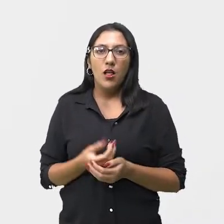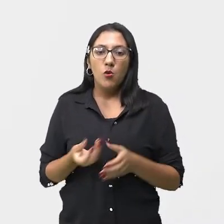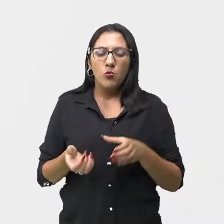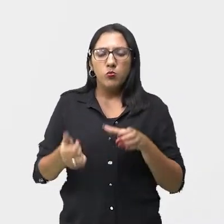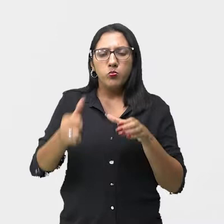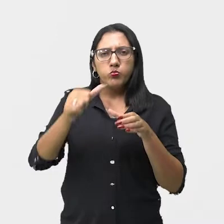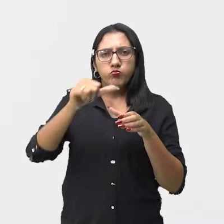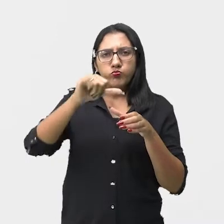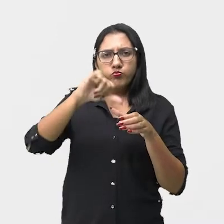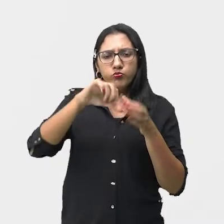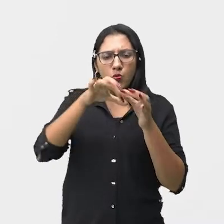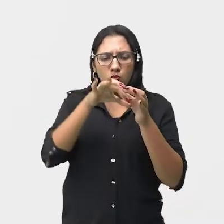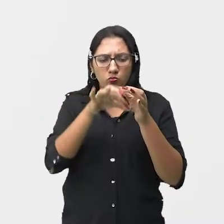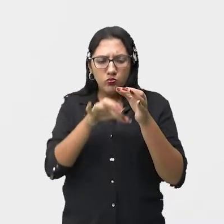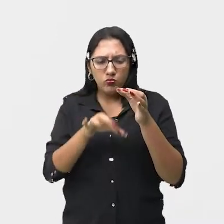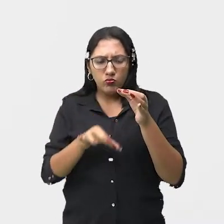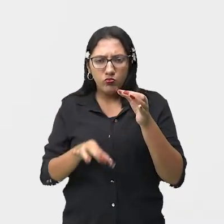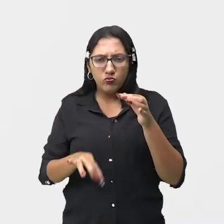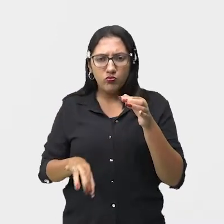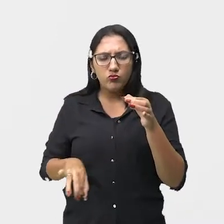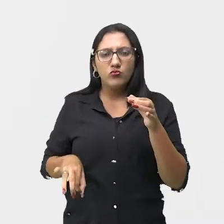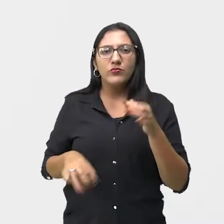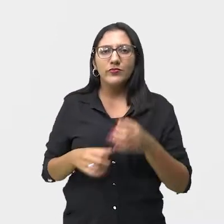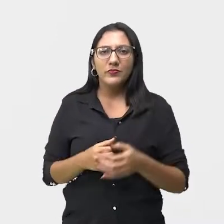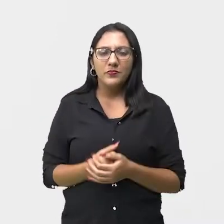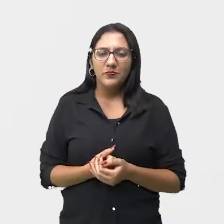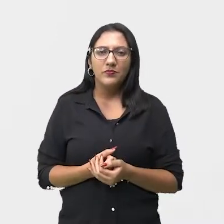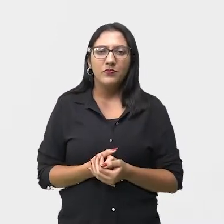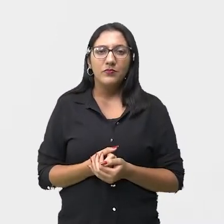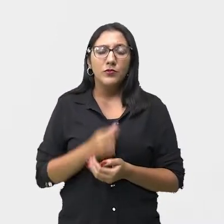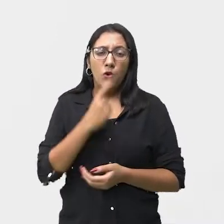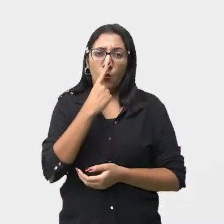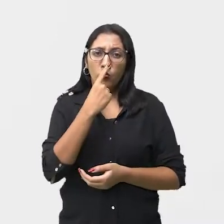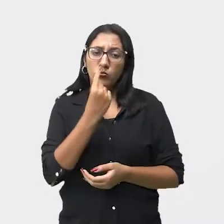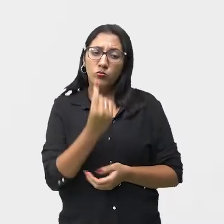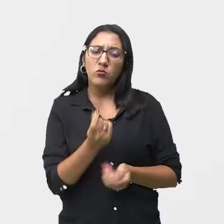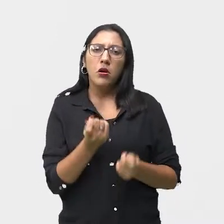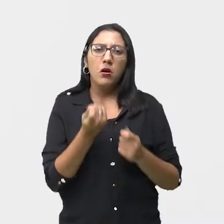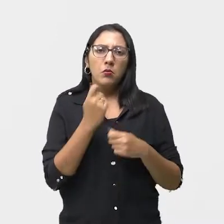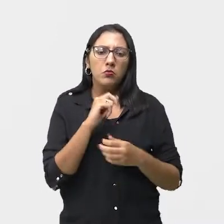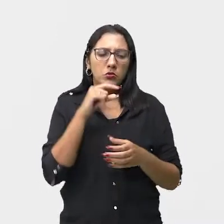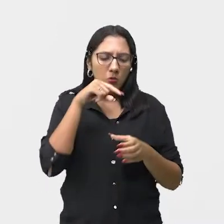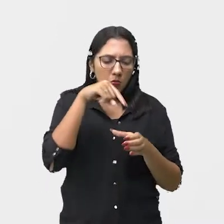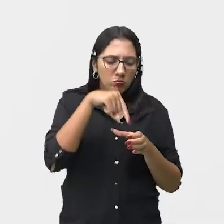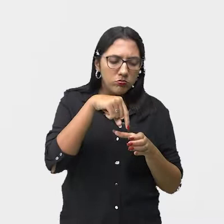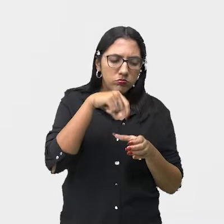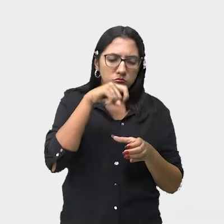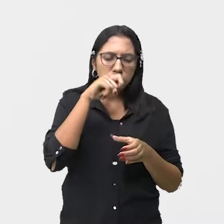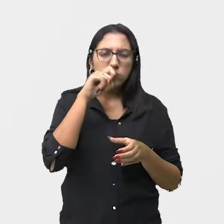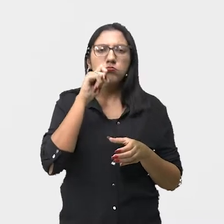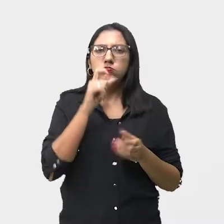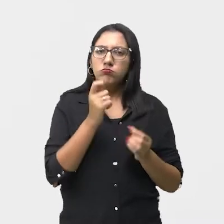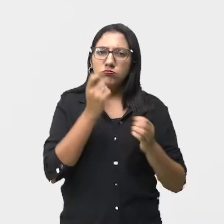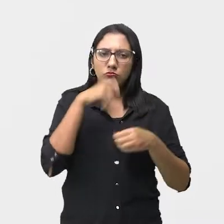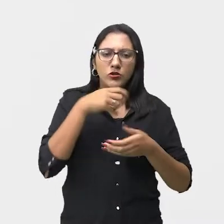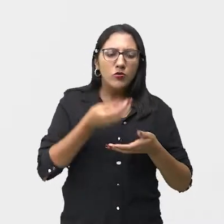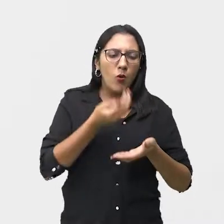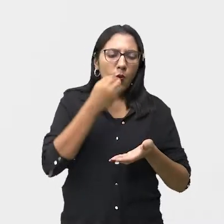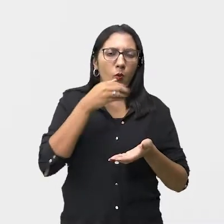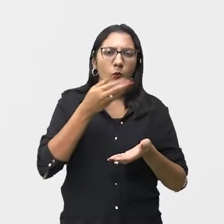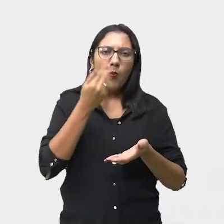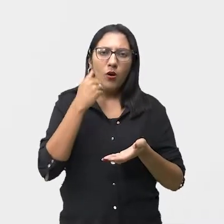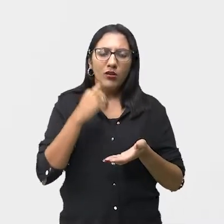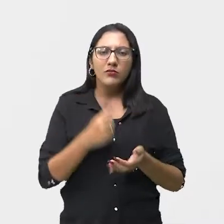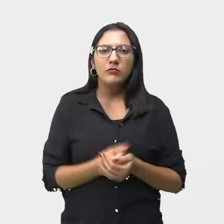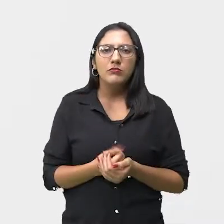pescoço estreito. O tucano metia o bico e, quando tirava, satisfazia-se. A